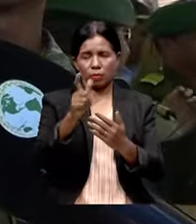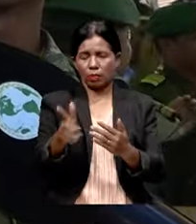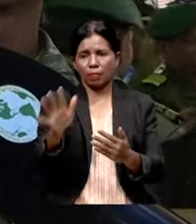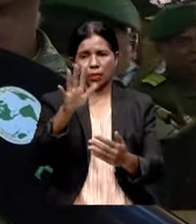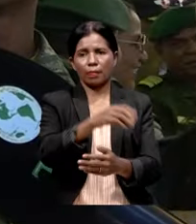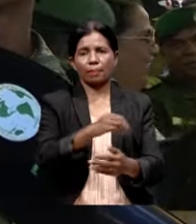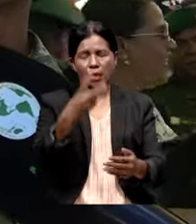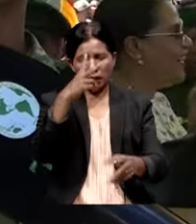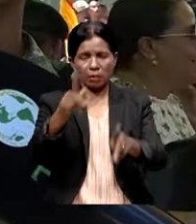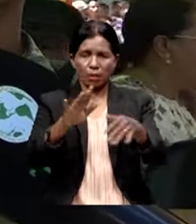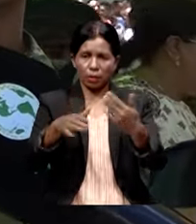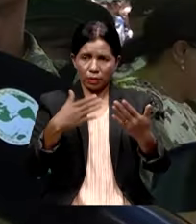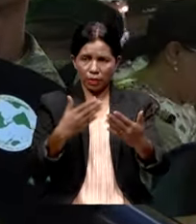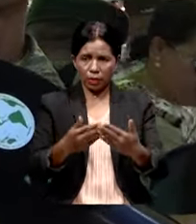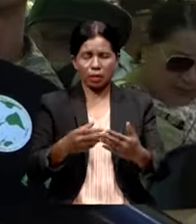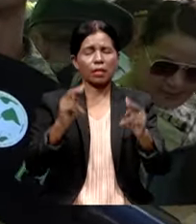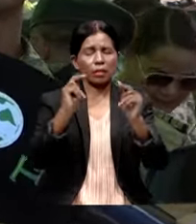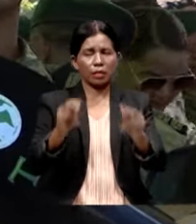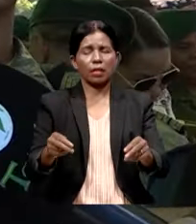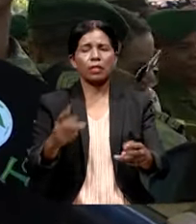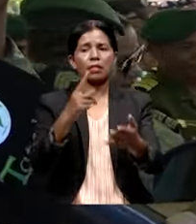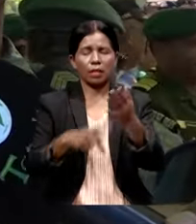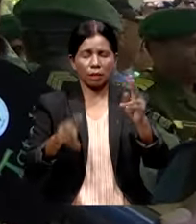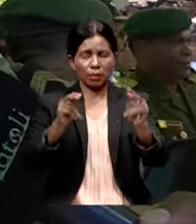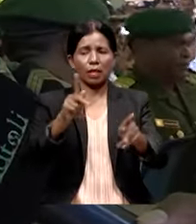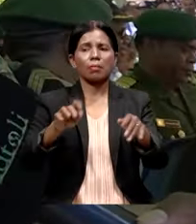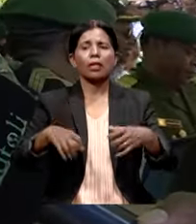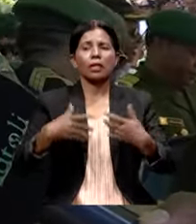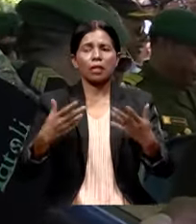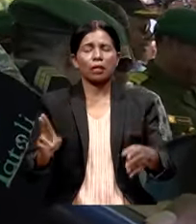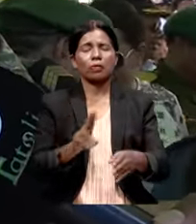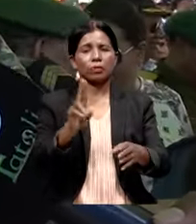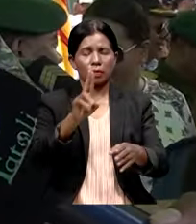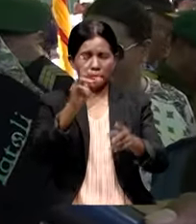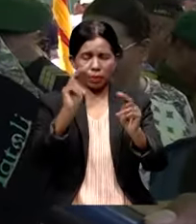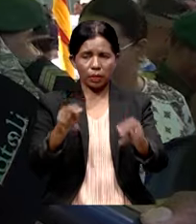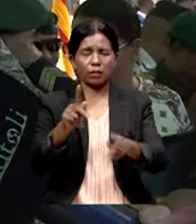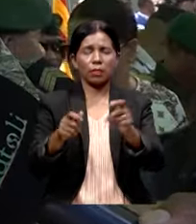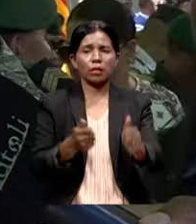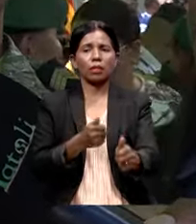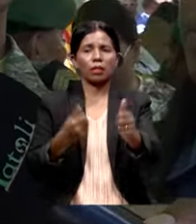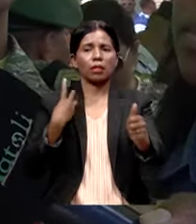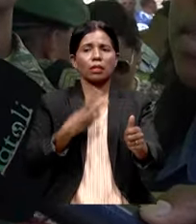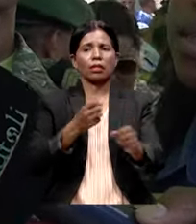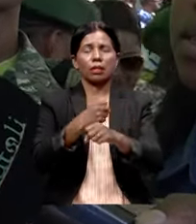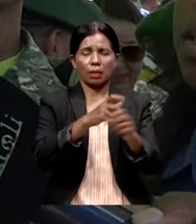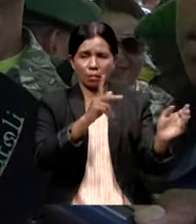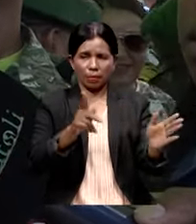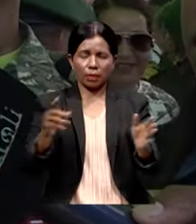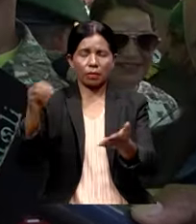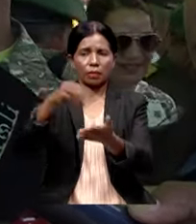ba komponente sira hare le sida di saida komponente ida preciso e maira, unidade preciso e maira, ma kita base ida ne, depois ma kita halu plano,